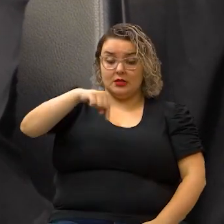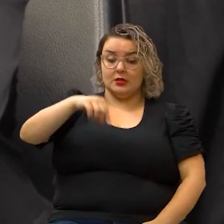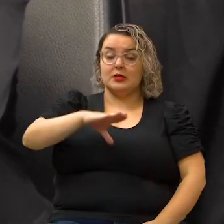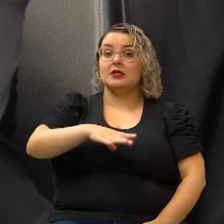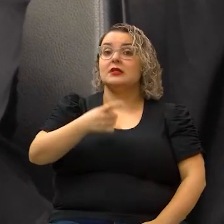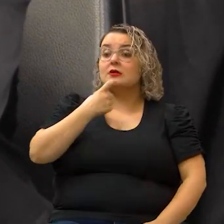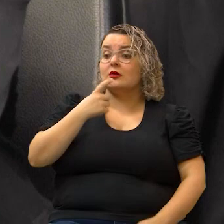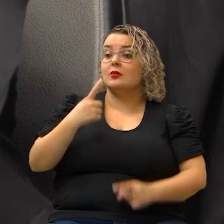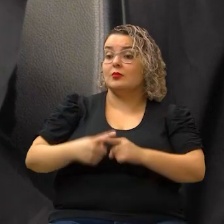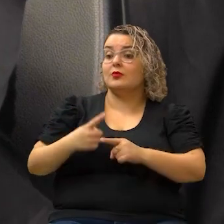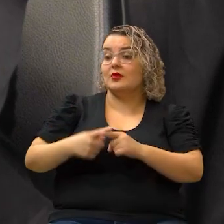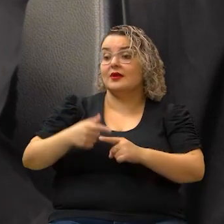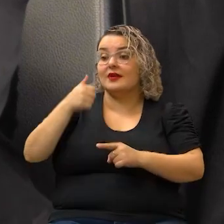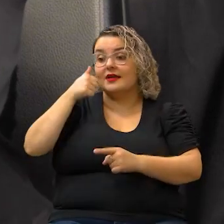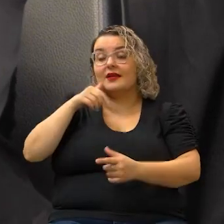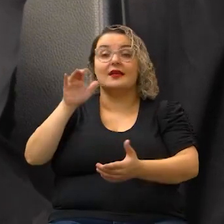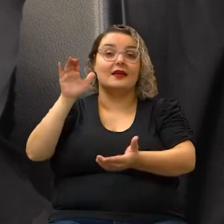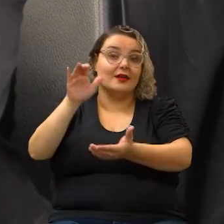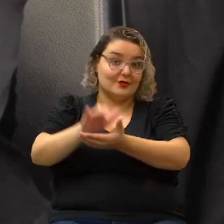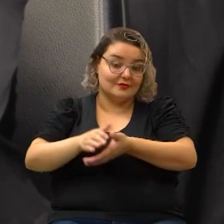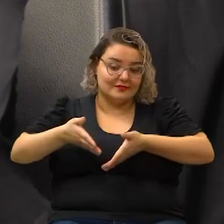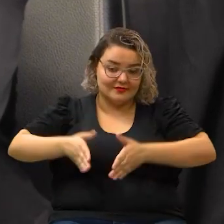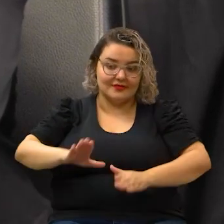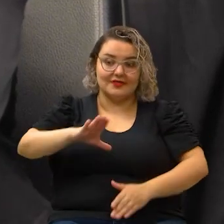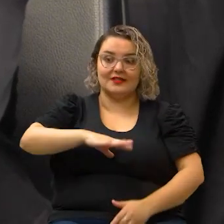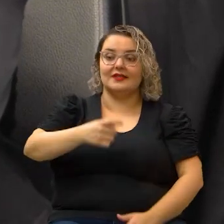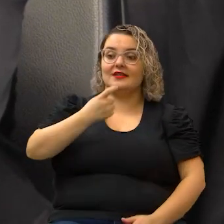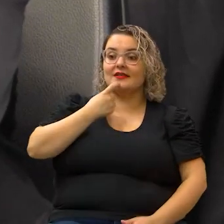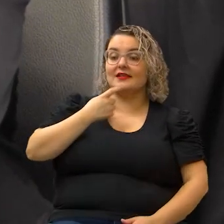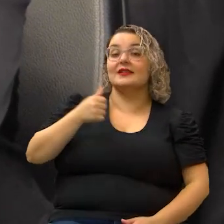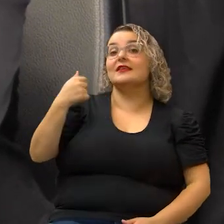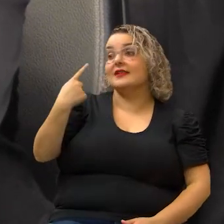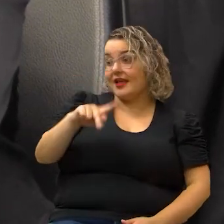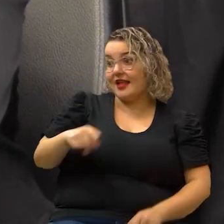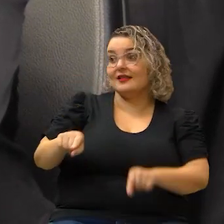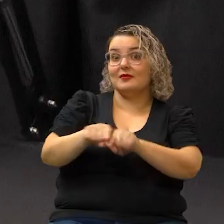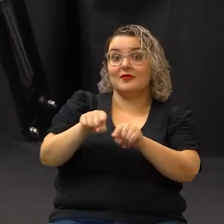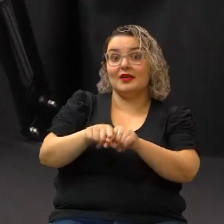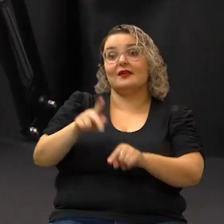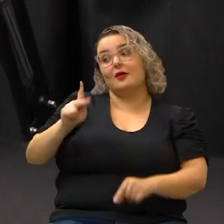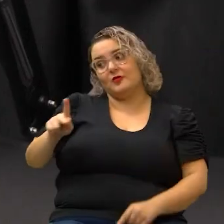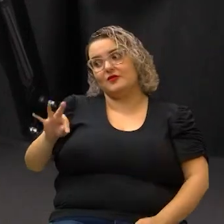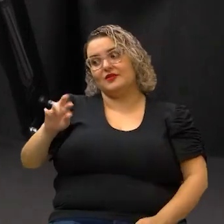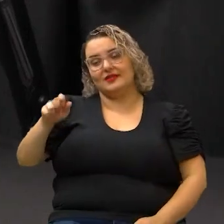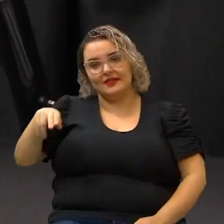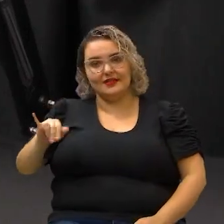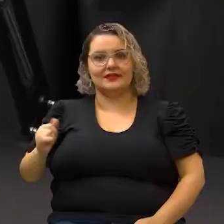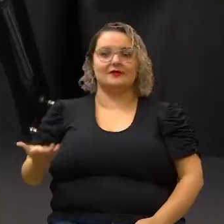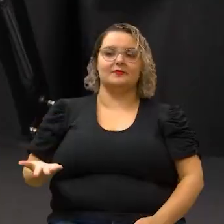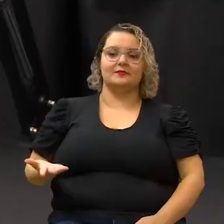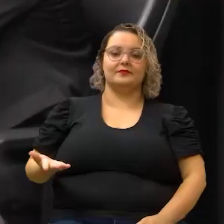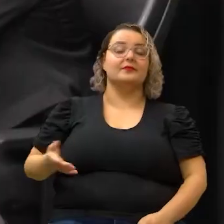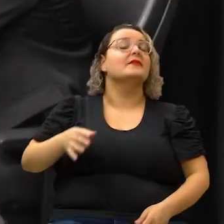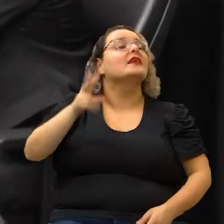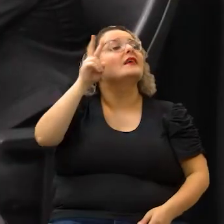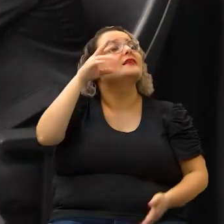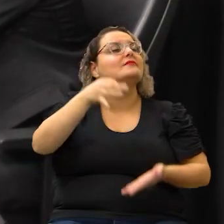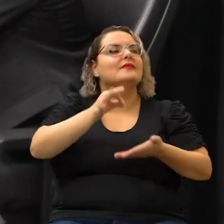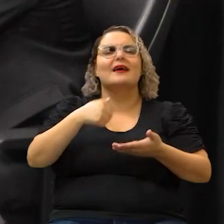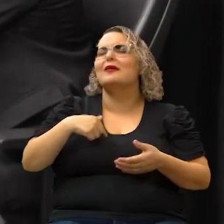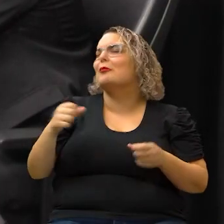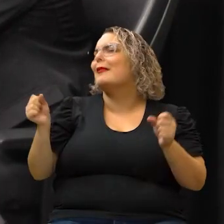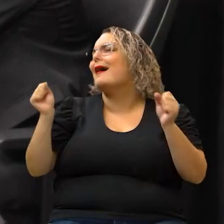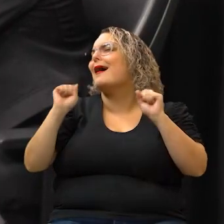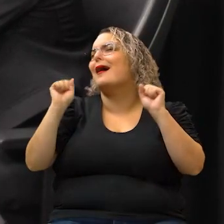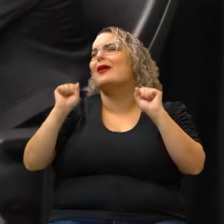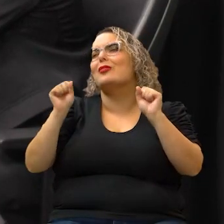aqui em Campinas, porque eu casei com uma campineira e ele também, Sim. que é a professora Tânia. E essa história do café? O café, Mina, eu